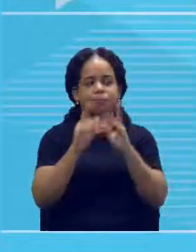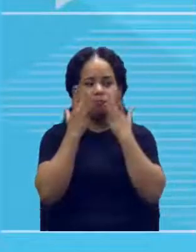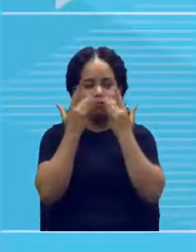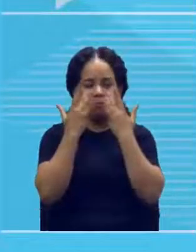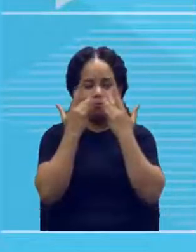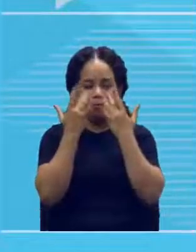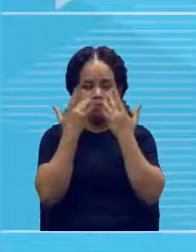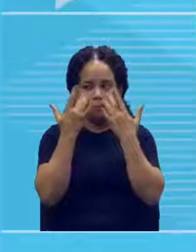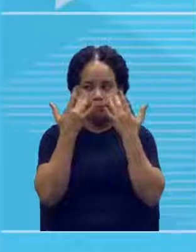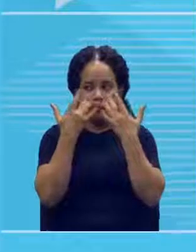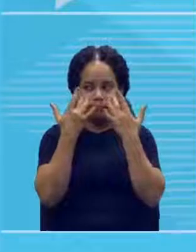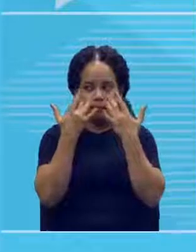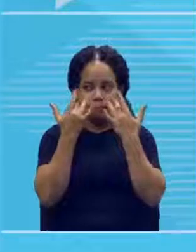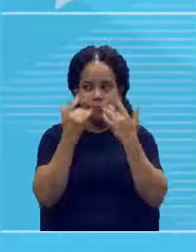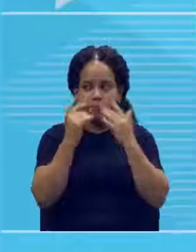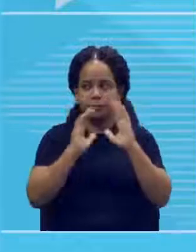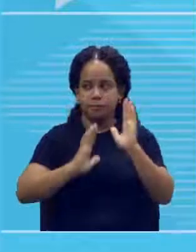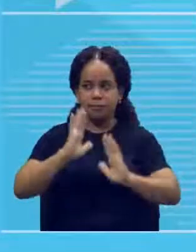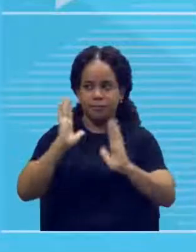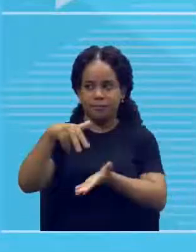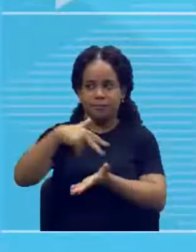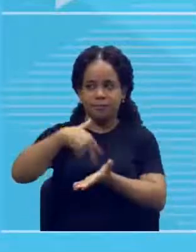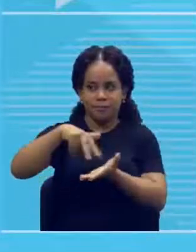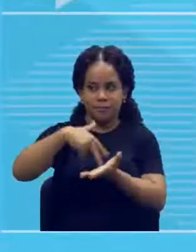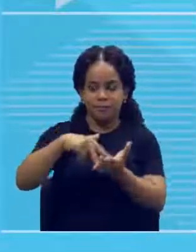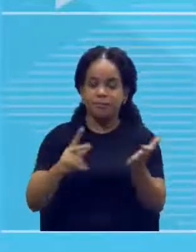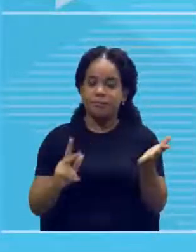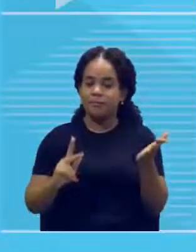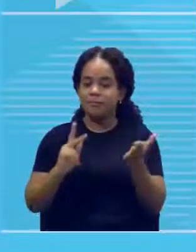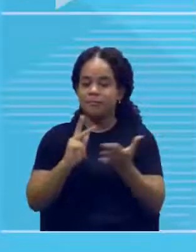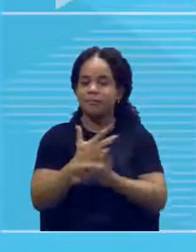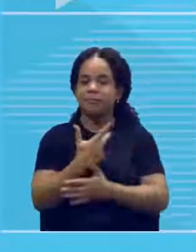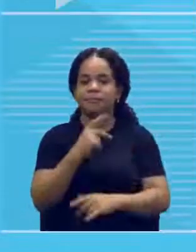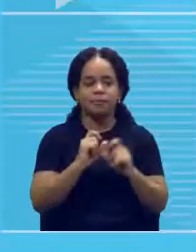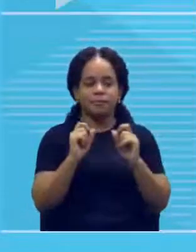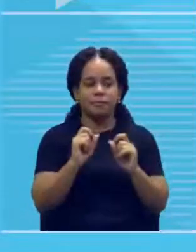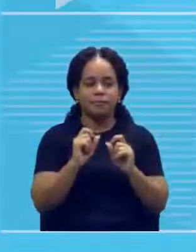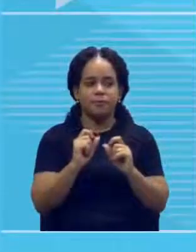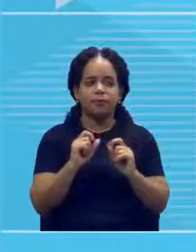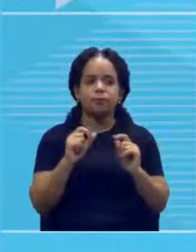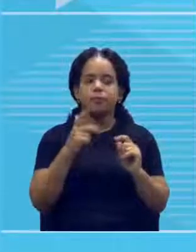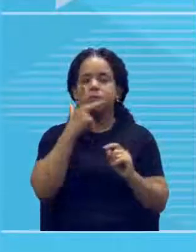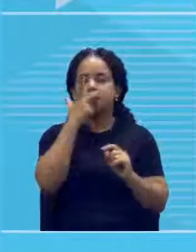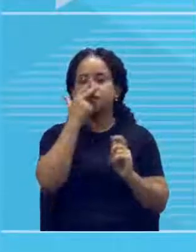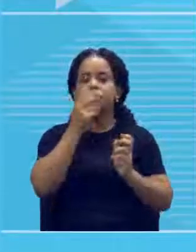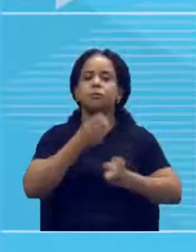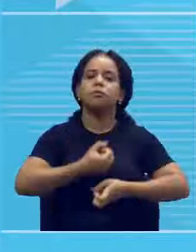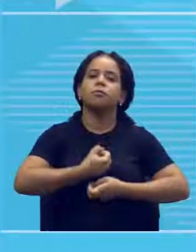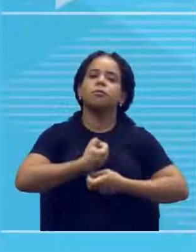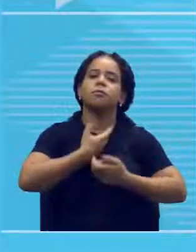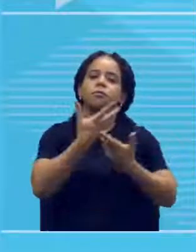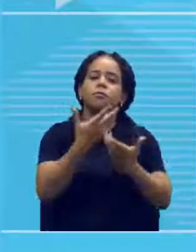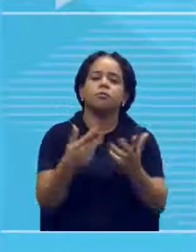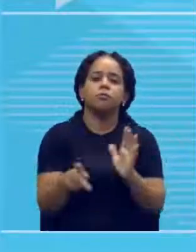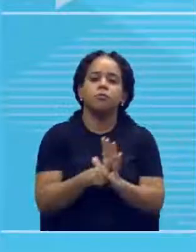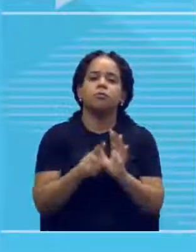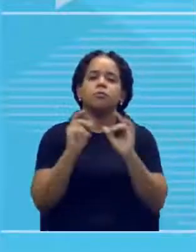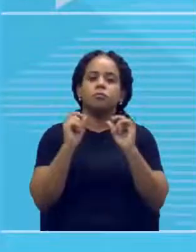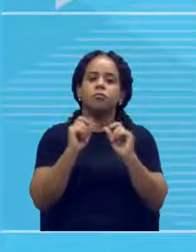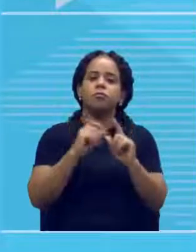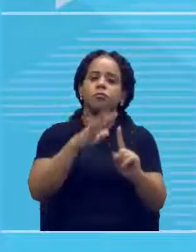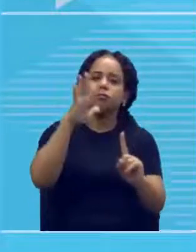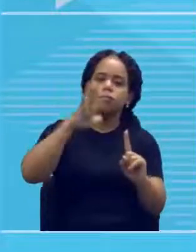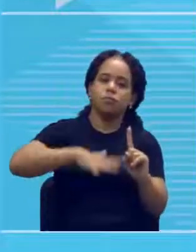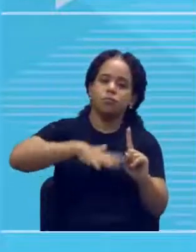Grécia antiga, elas aconteceram. Como manifestação a Dionísio.